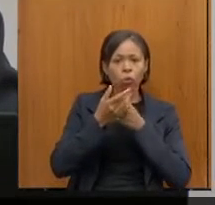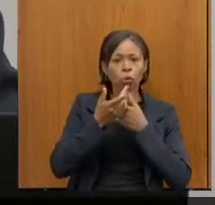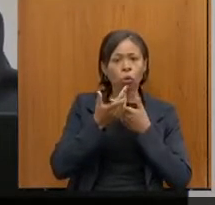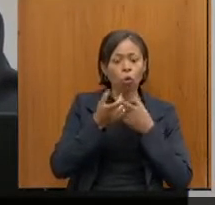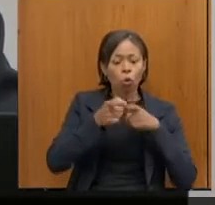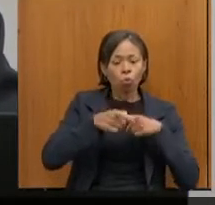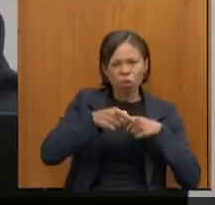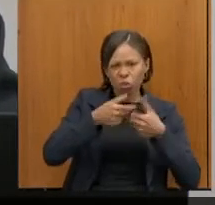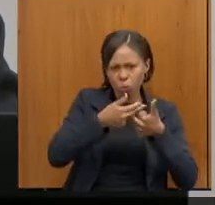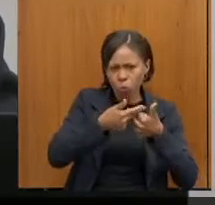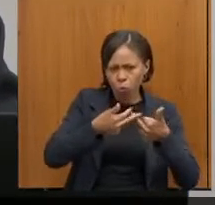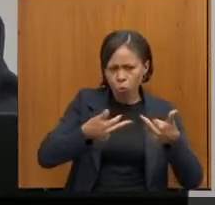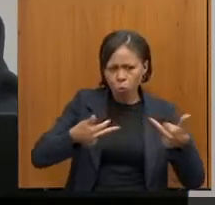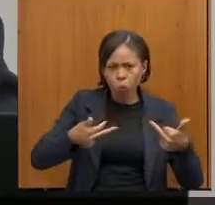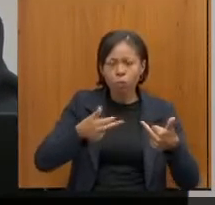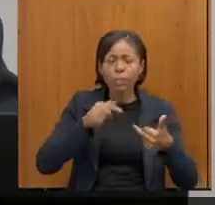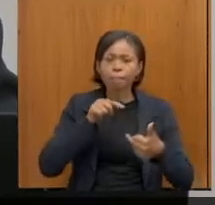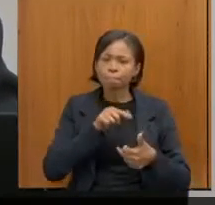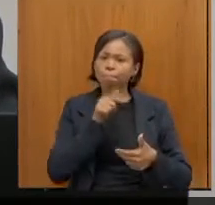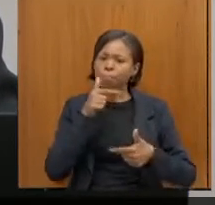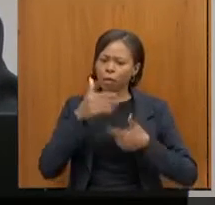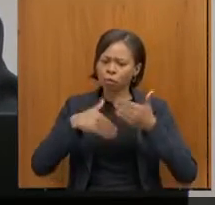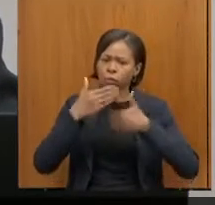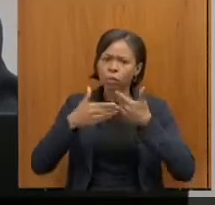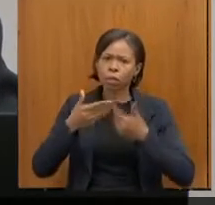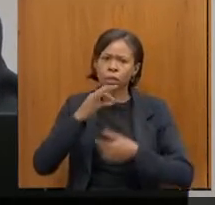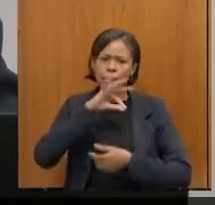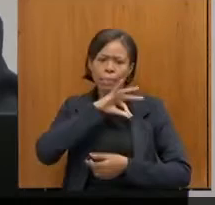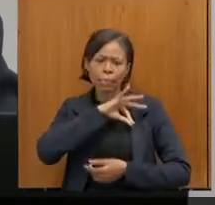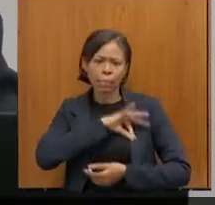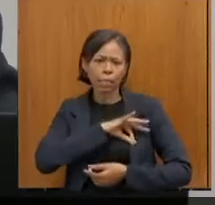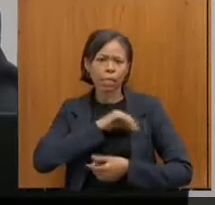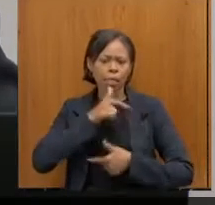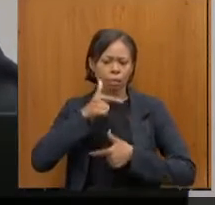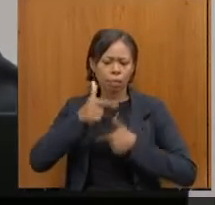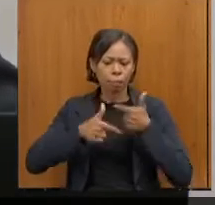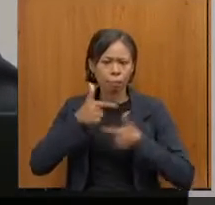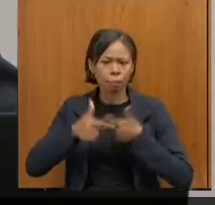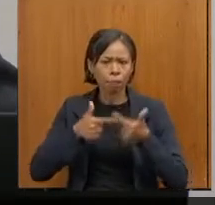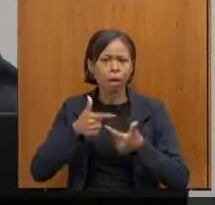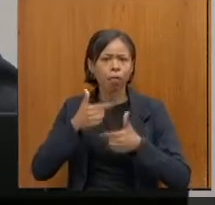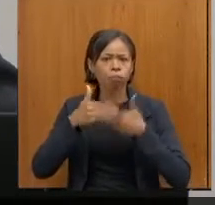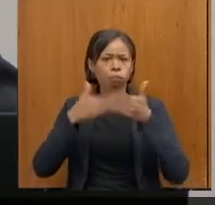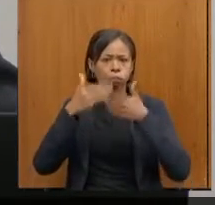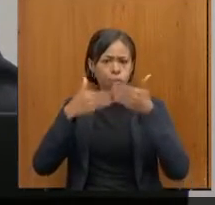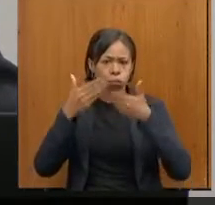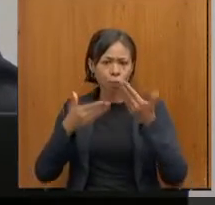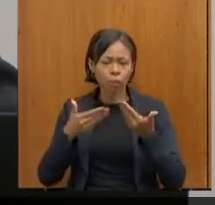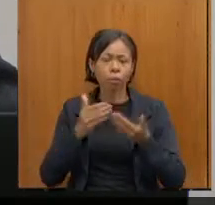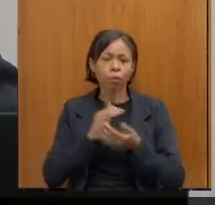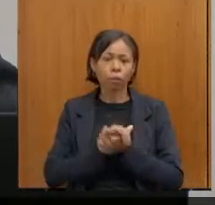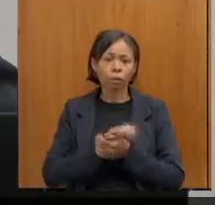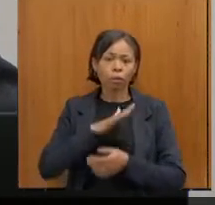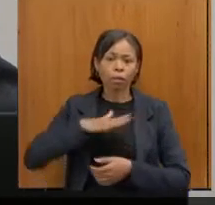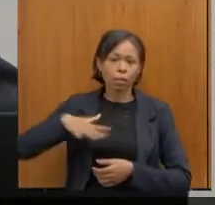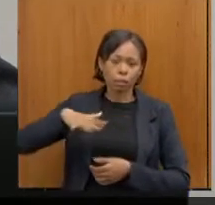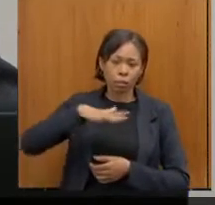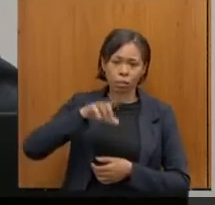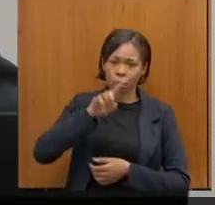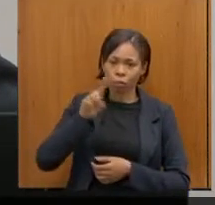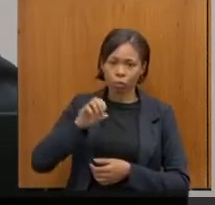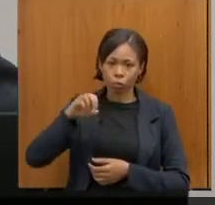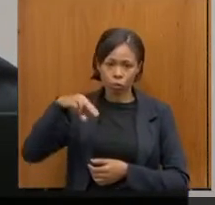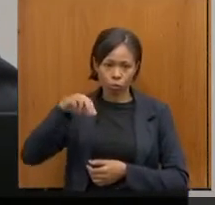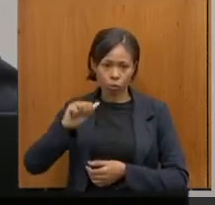atividade gera inúmeros empregos essa atividade gera renda gera receita para a região da Zona da Mata